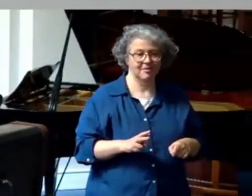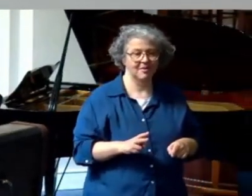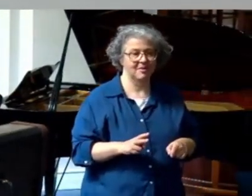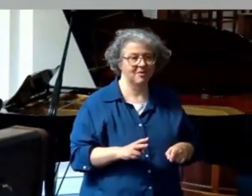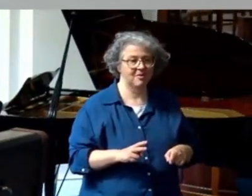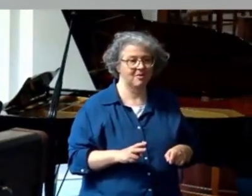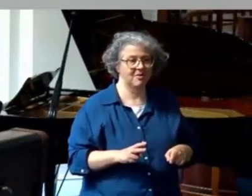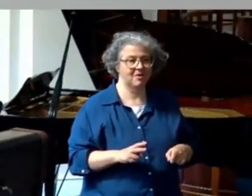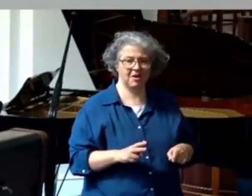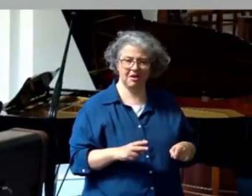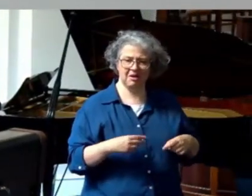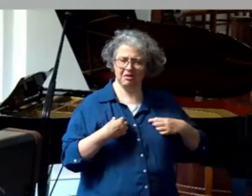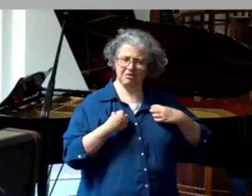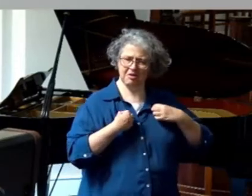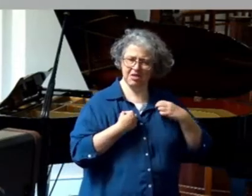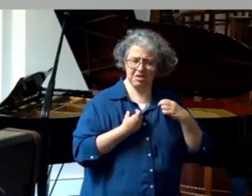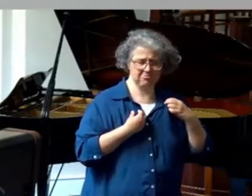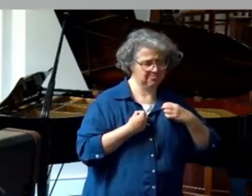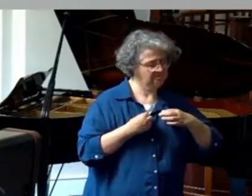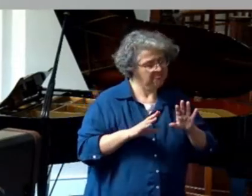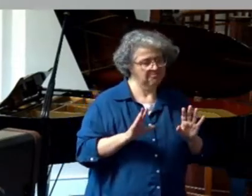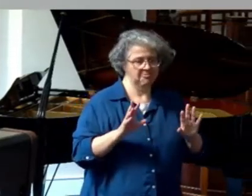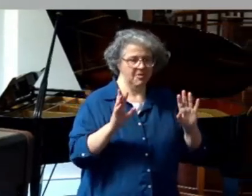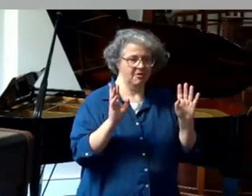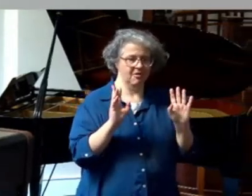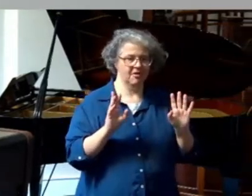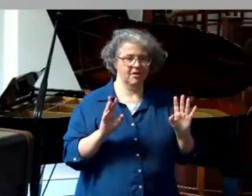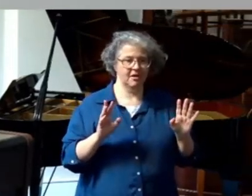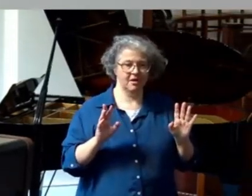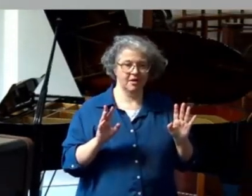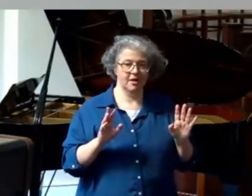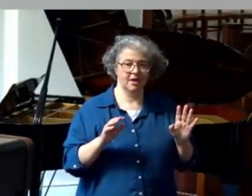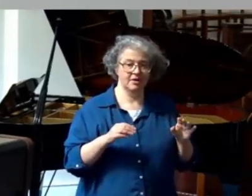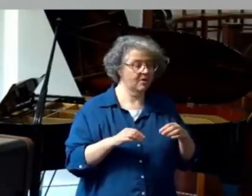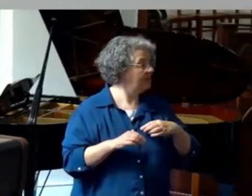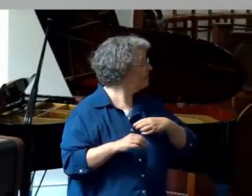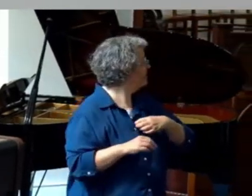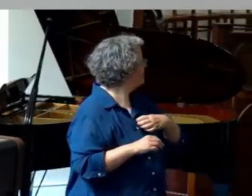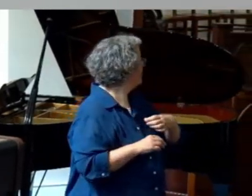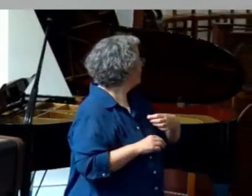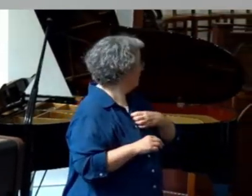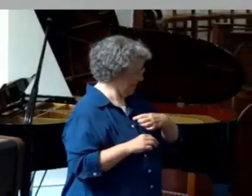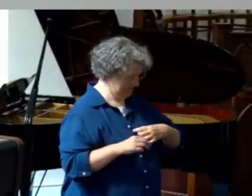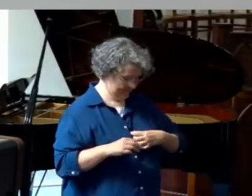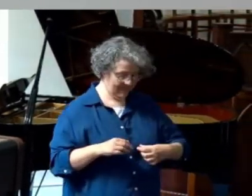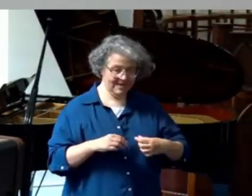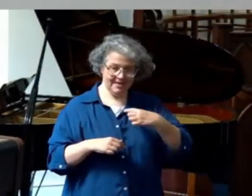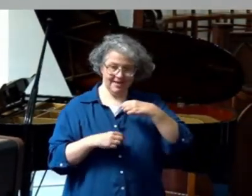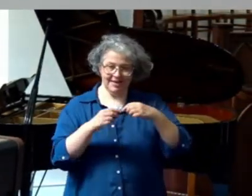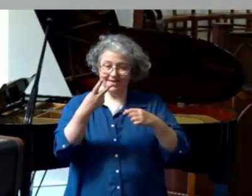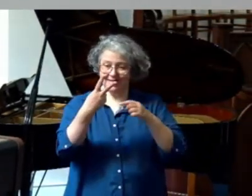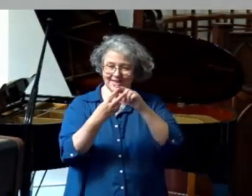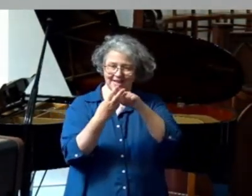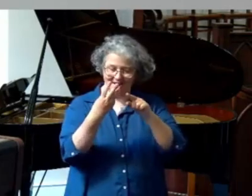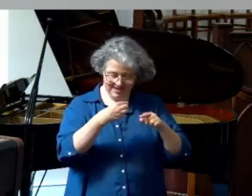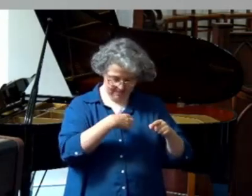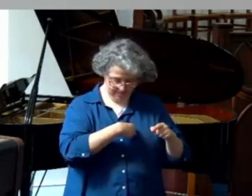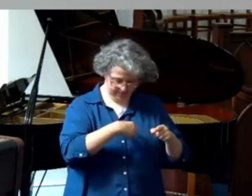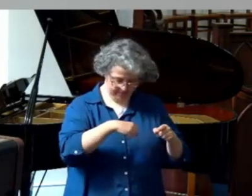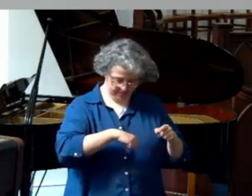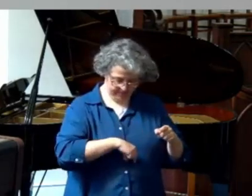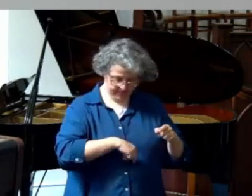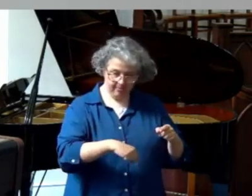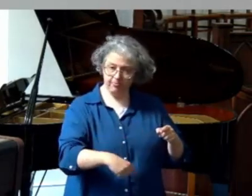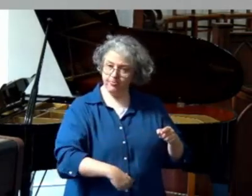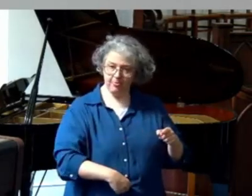digo, ele não é um terno da moda, ele tem 22 anos, né? Ele tem 3 botões, os antigos 3 botões. Hoje não se usa mais. Hoje isso